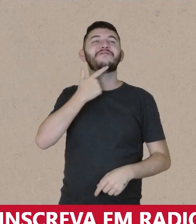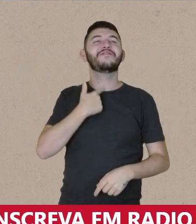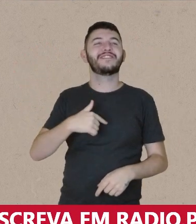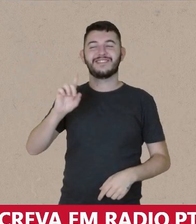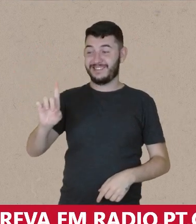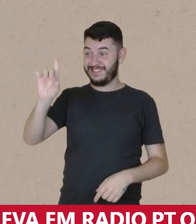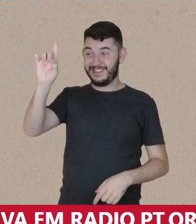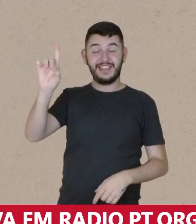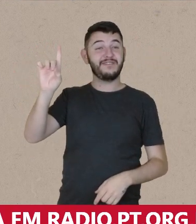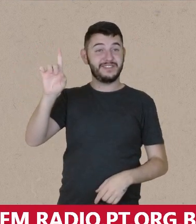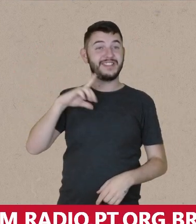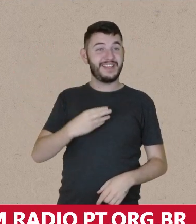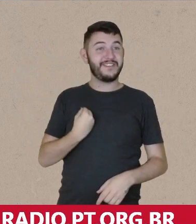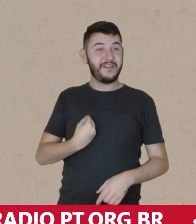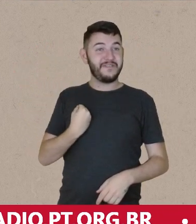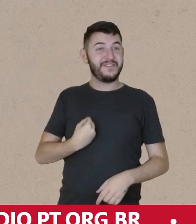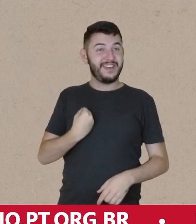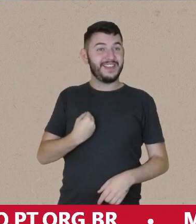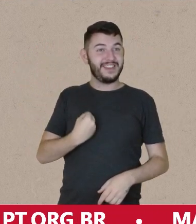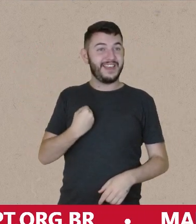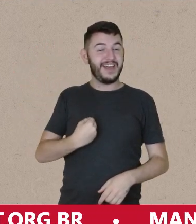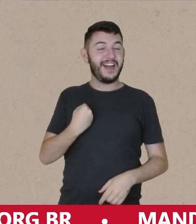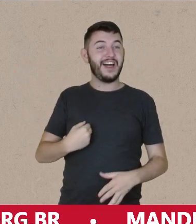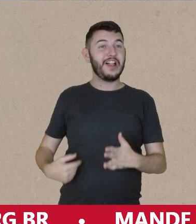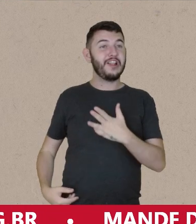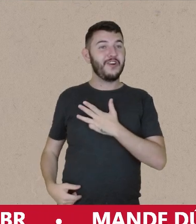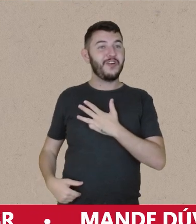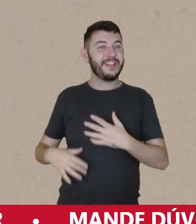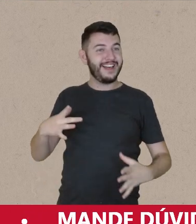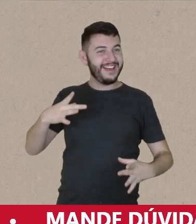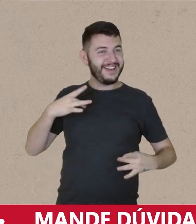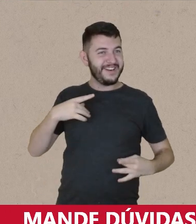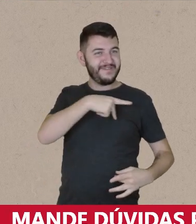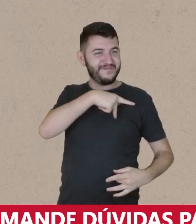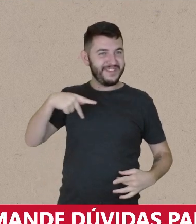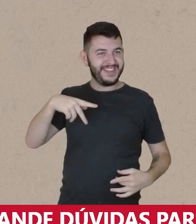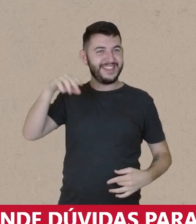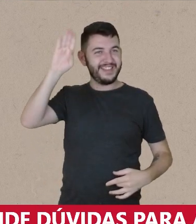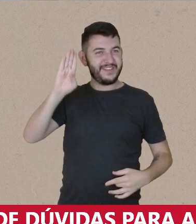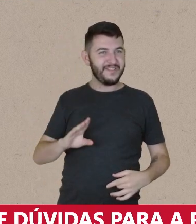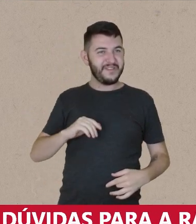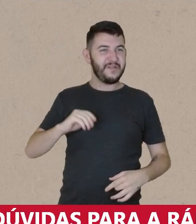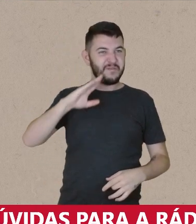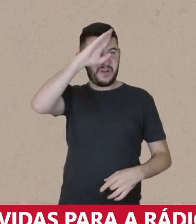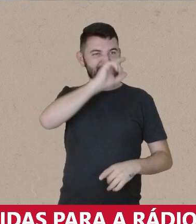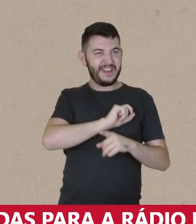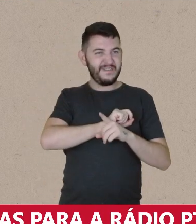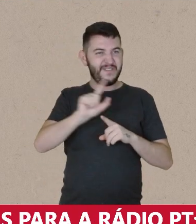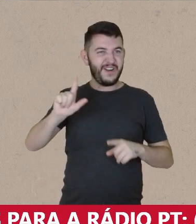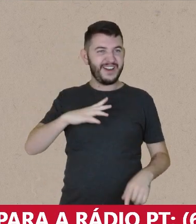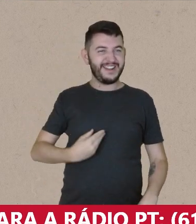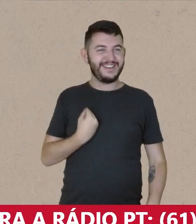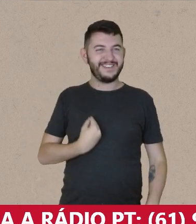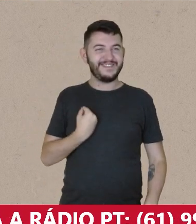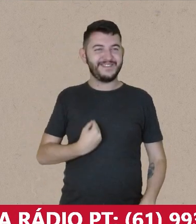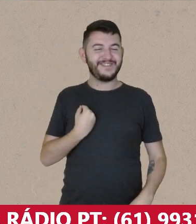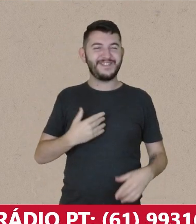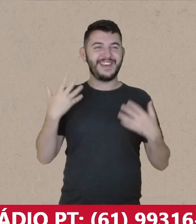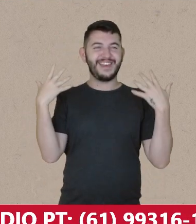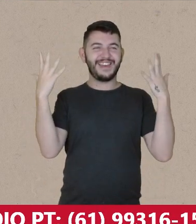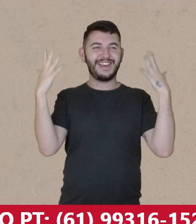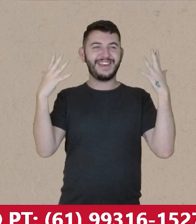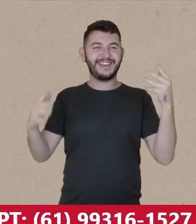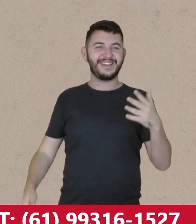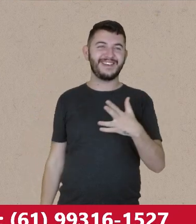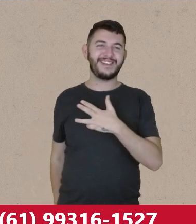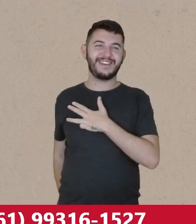Luiz Inácio da Silva na presidência do Brasil. Fora Bolsonaro, viva Lula!